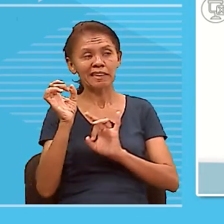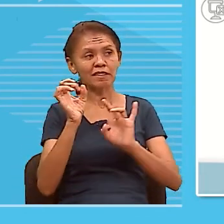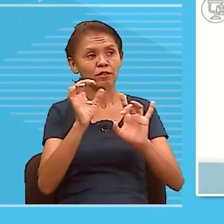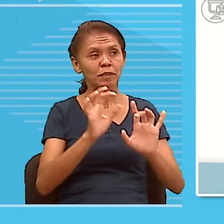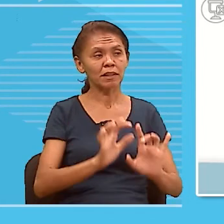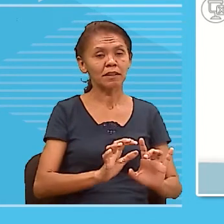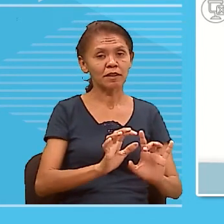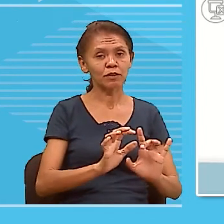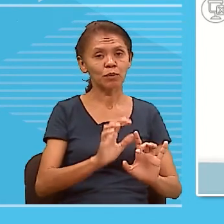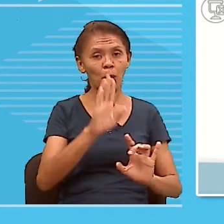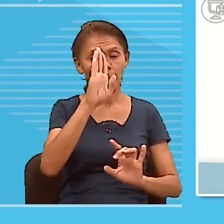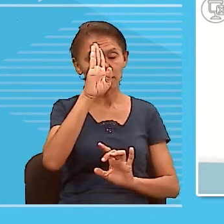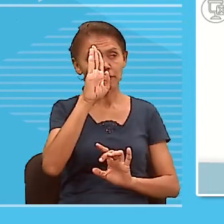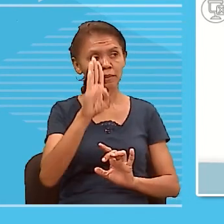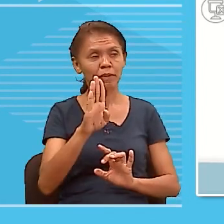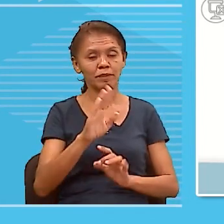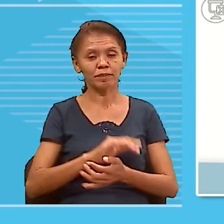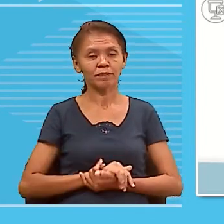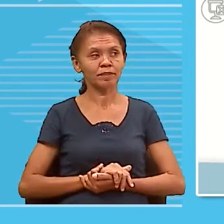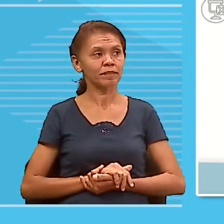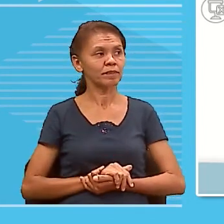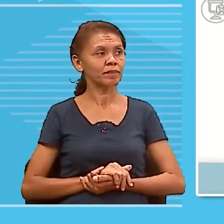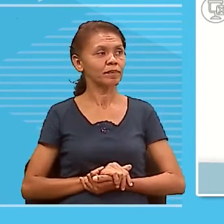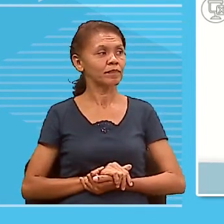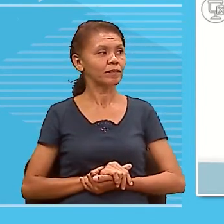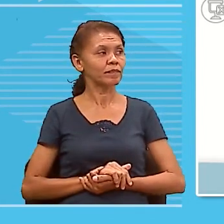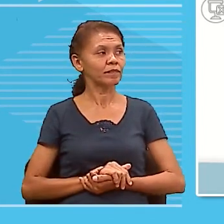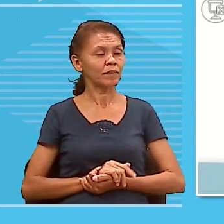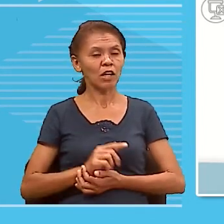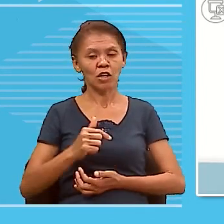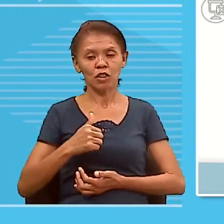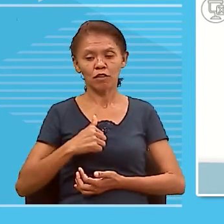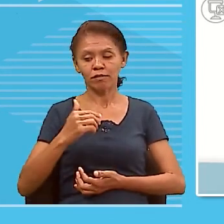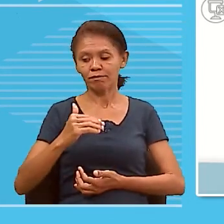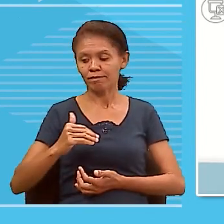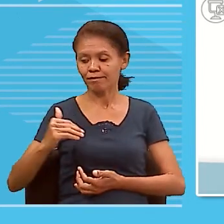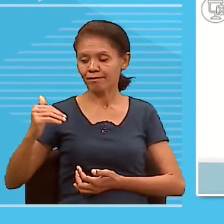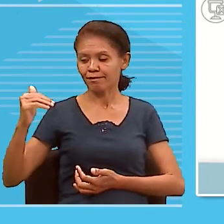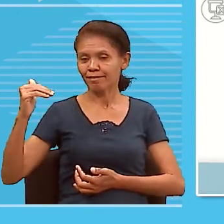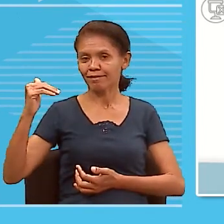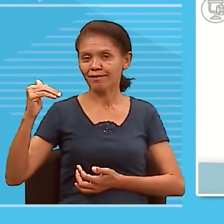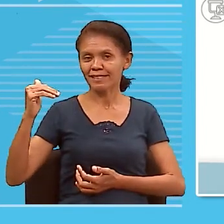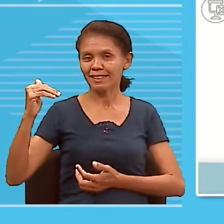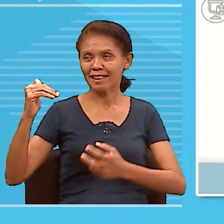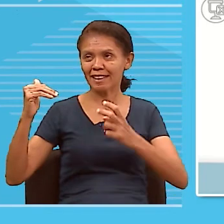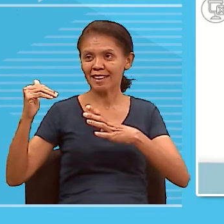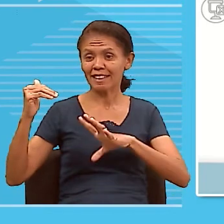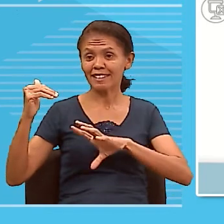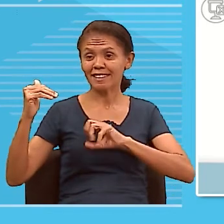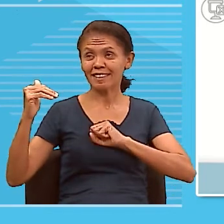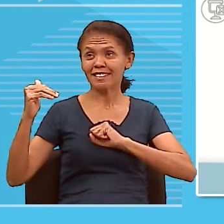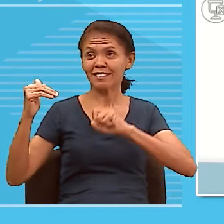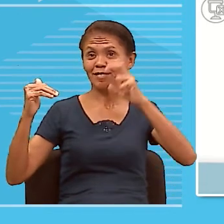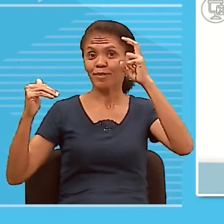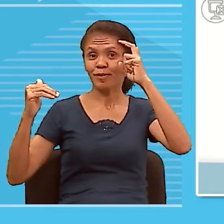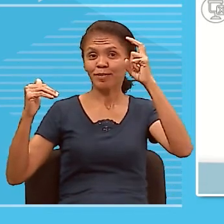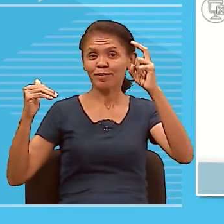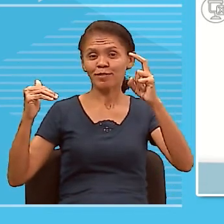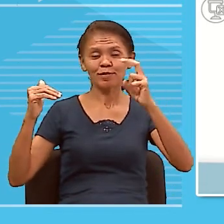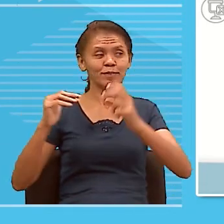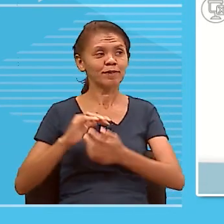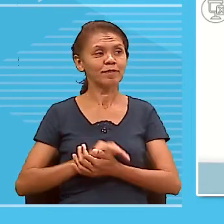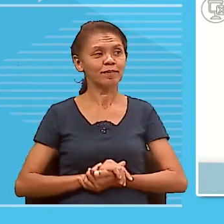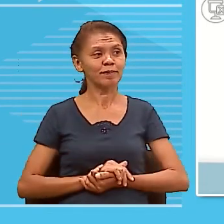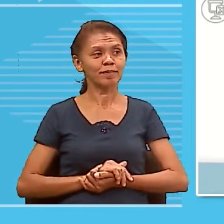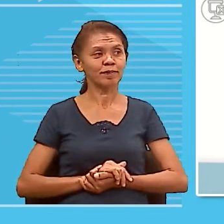para vocês pensarem Essa questão aí tá a gente vai ficando sabido esse agente você só vai usar na